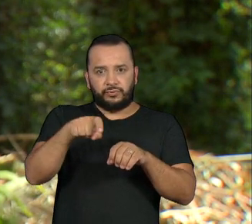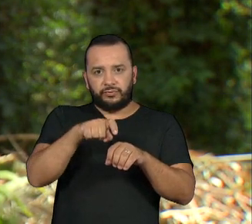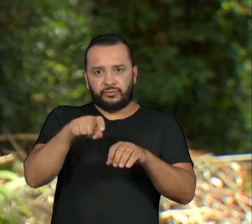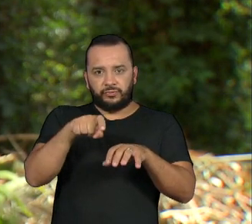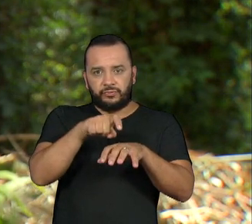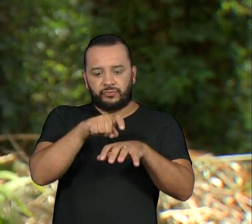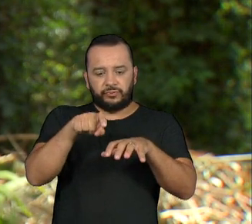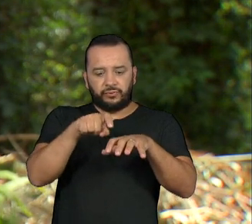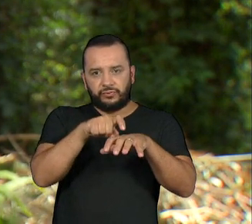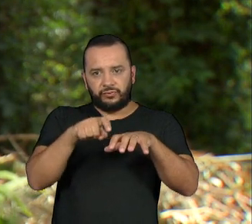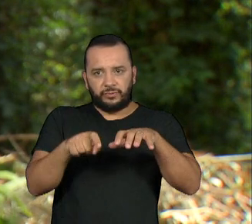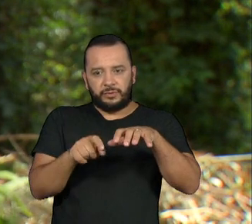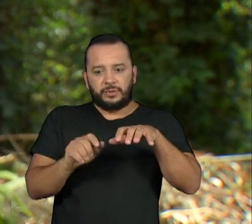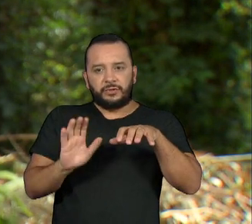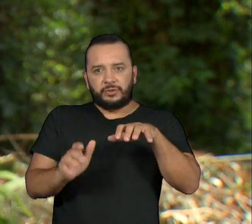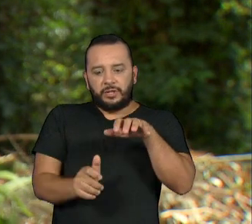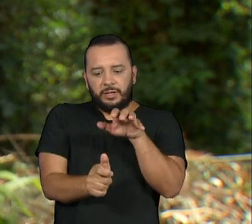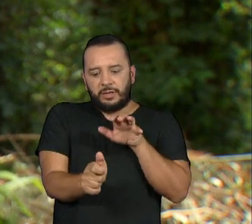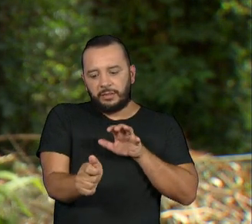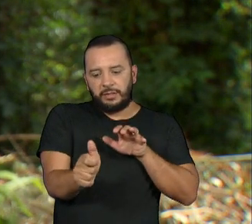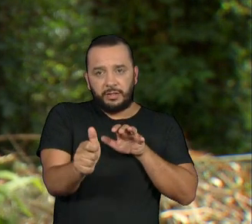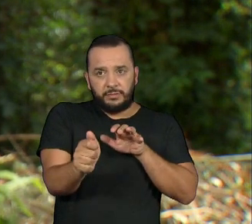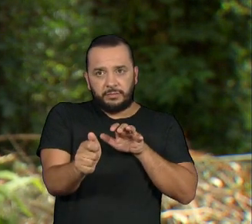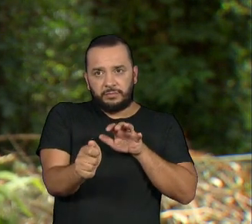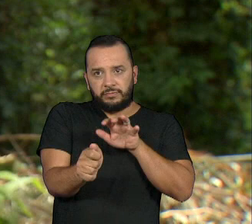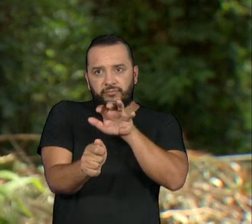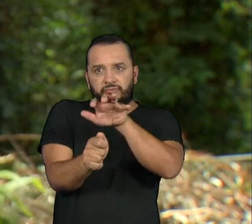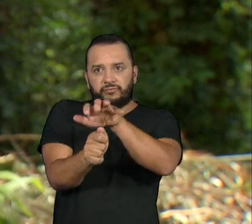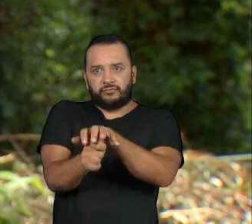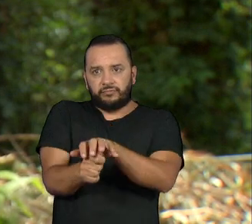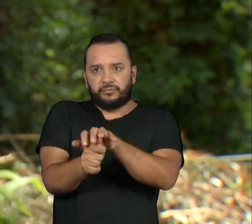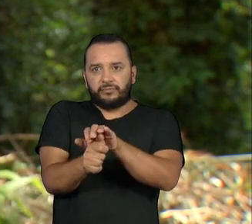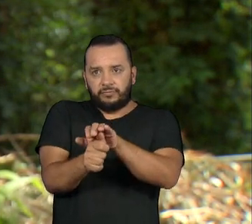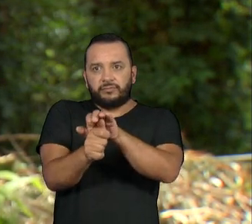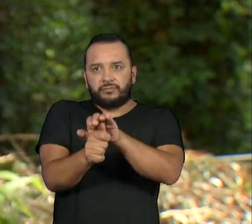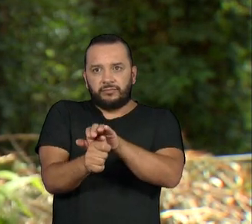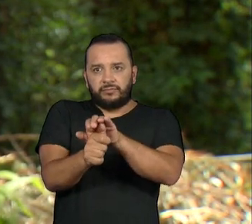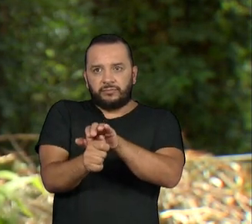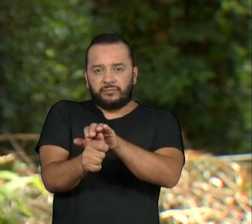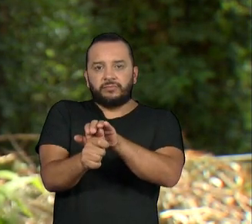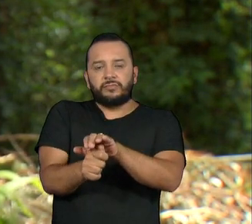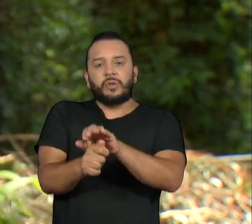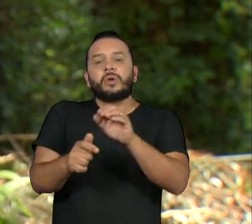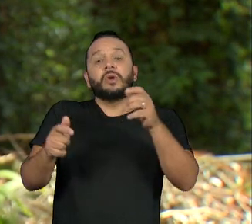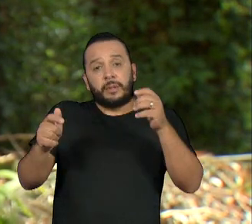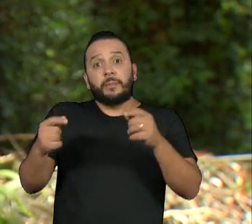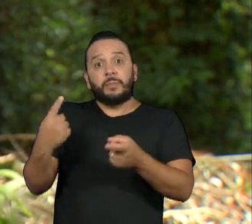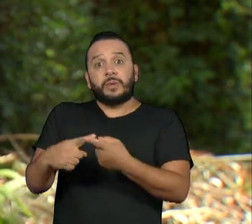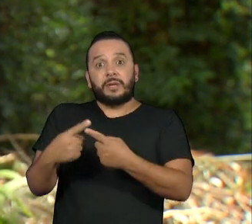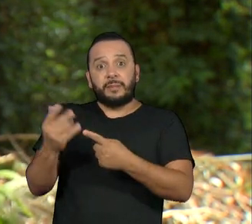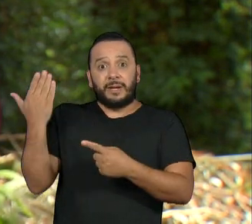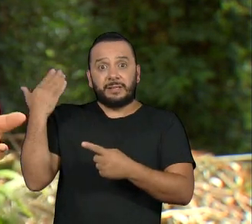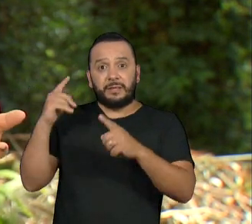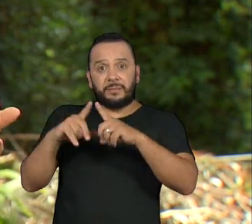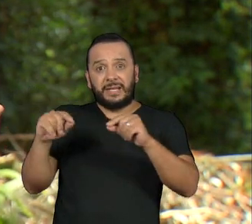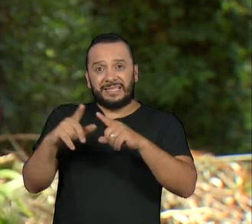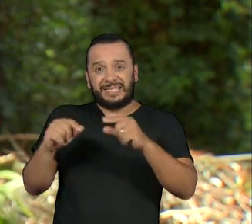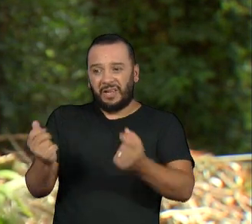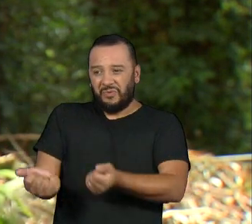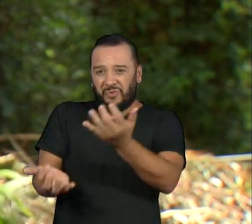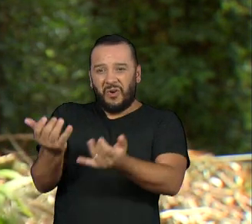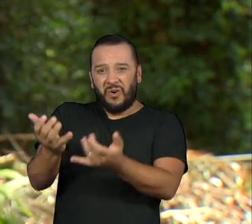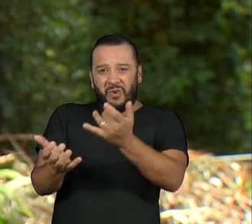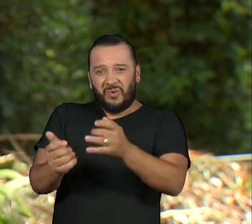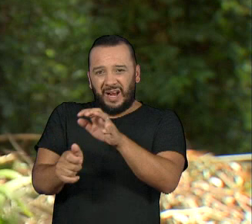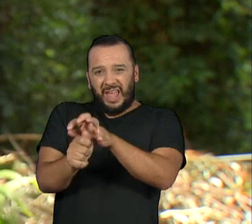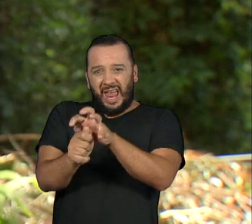jabuti. Ela recebeu a prótese após ser resgatada em um incêndio na região de Cerrado, em Brasília. A técnica, que